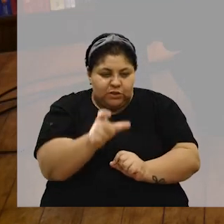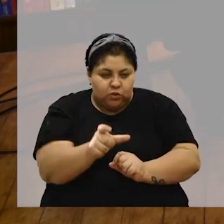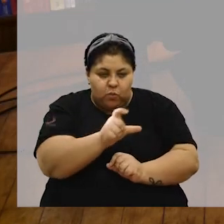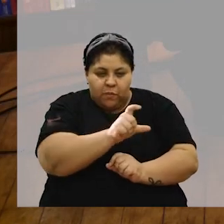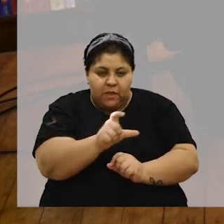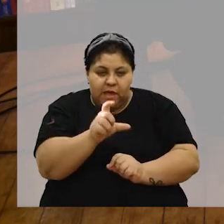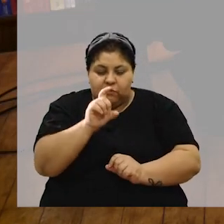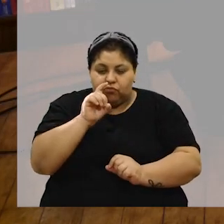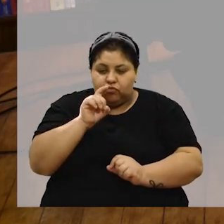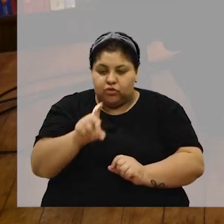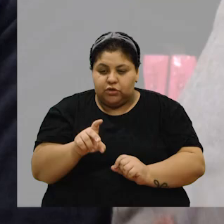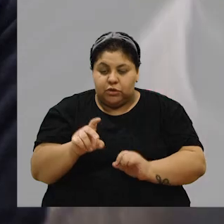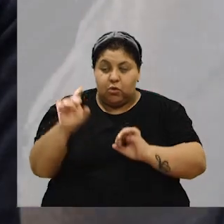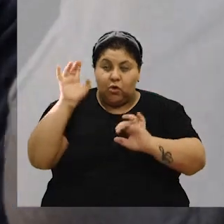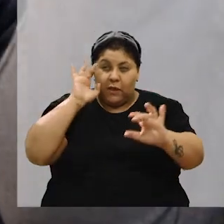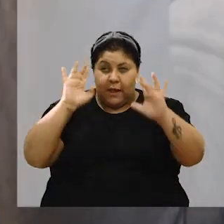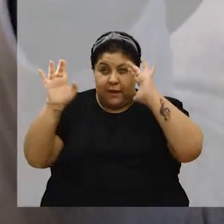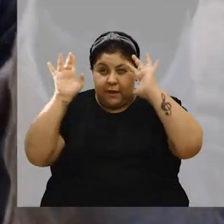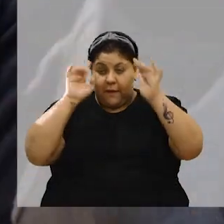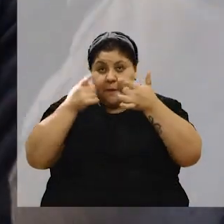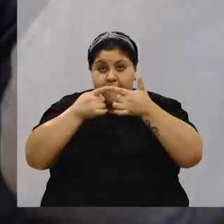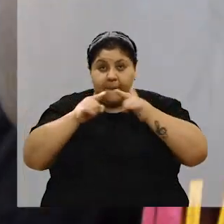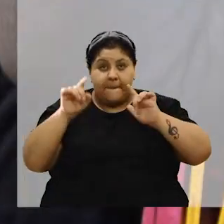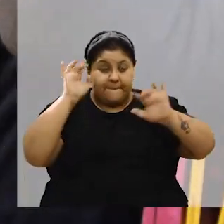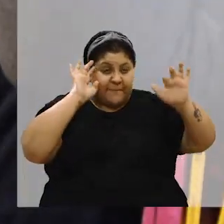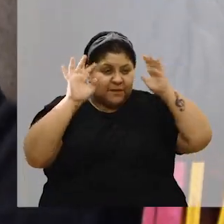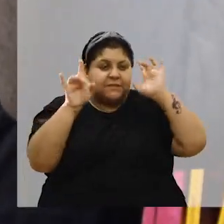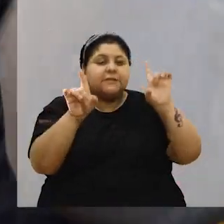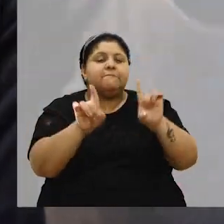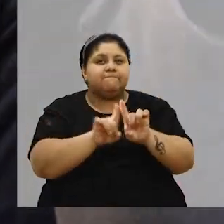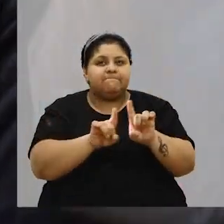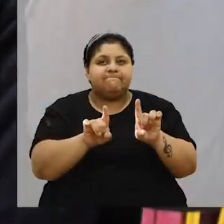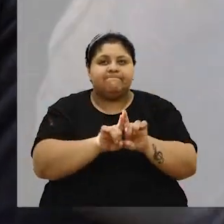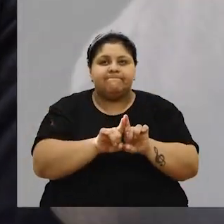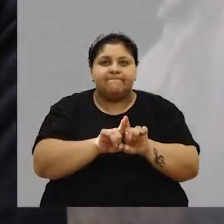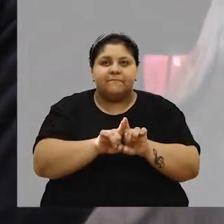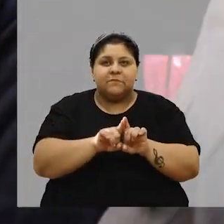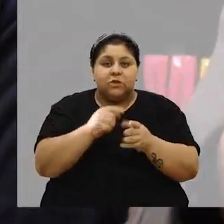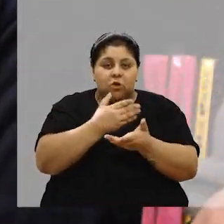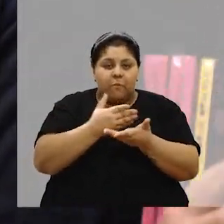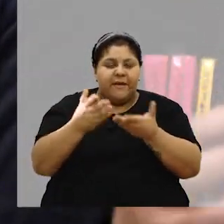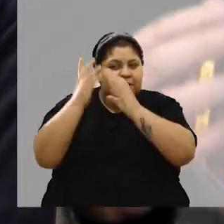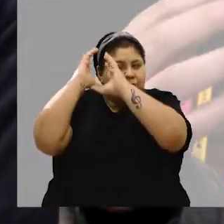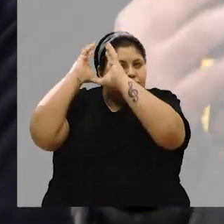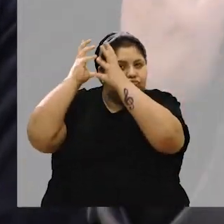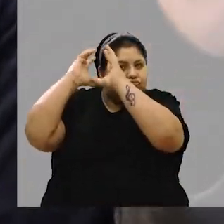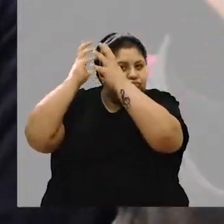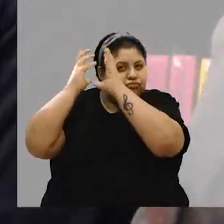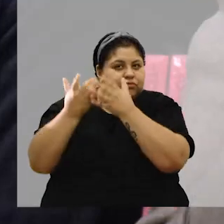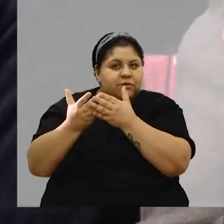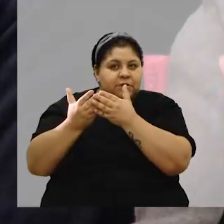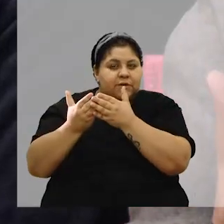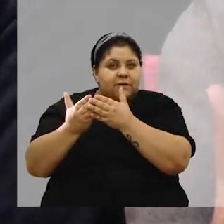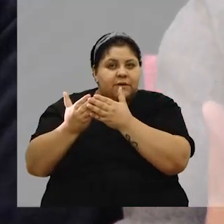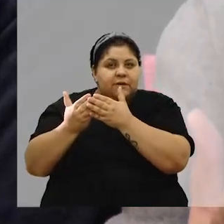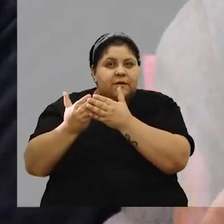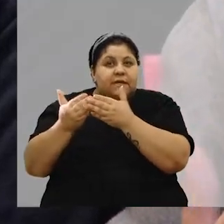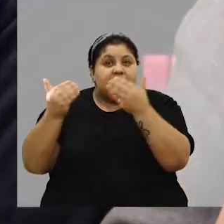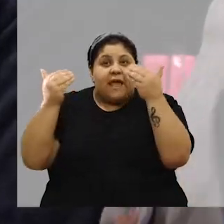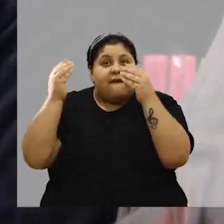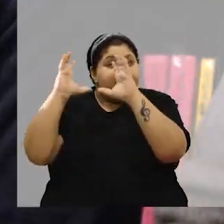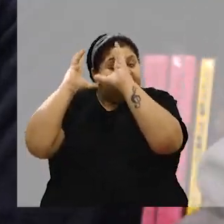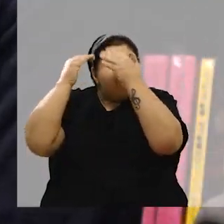como ser humano, né? Não só na imaginação, mas a imaginação também, ela, né, provém do nosso